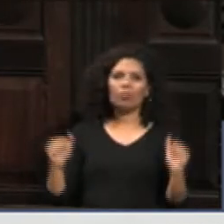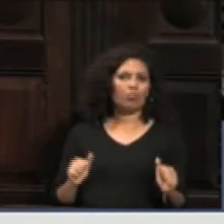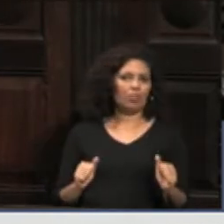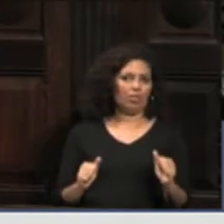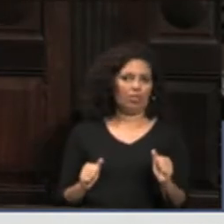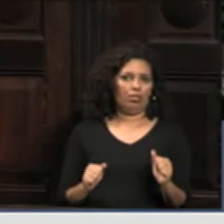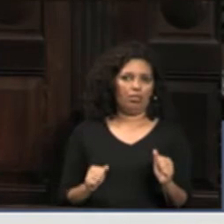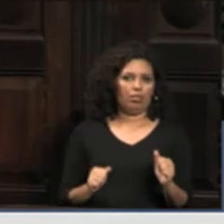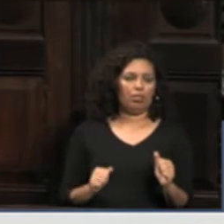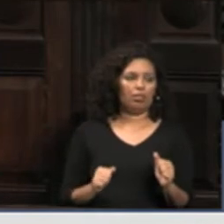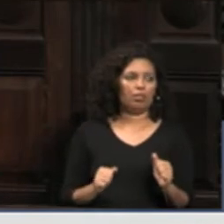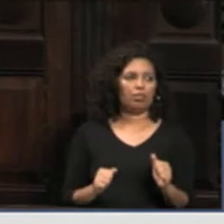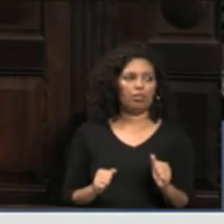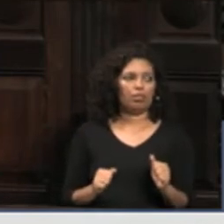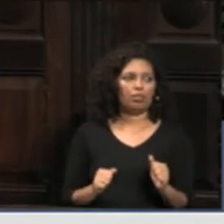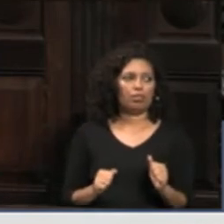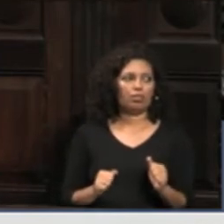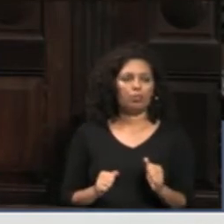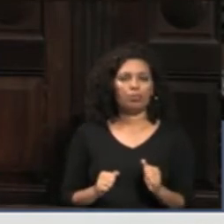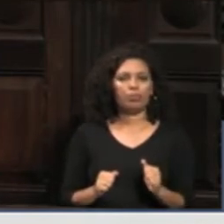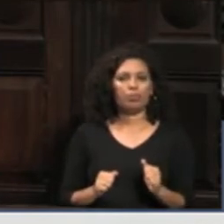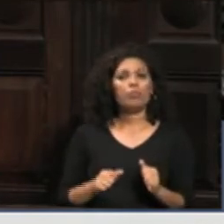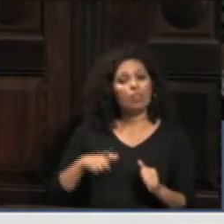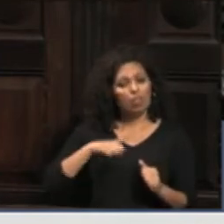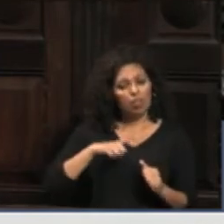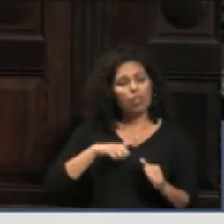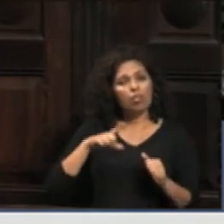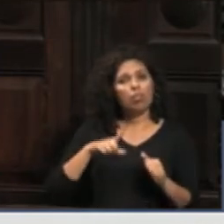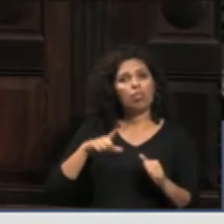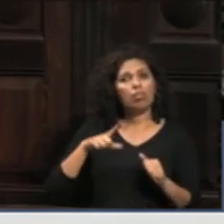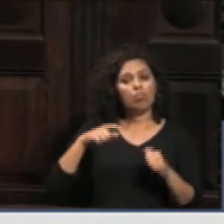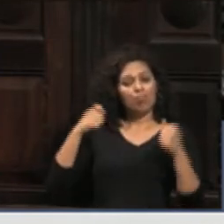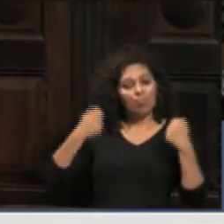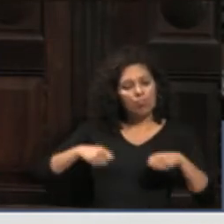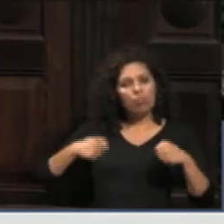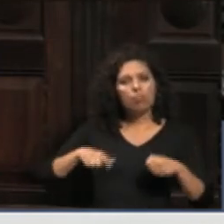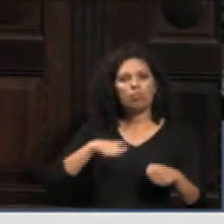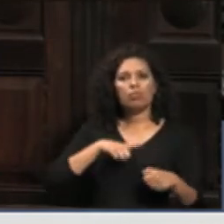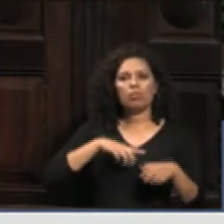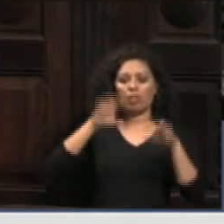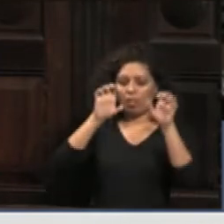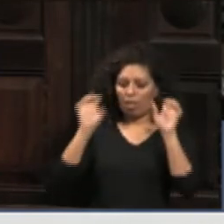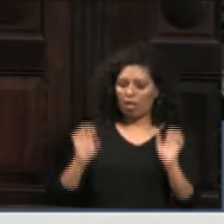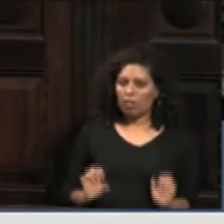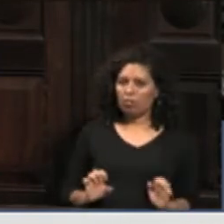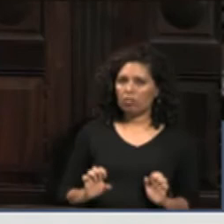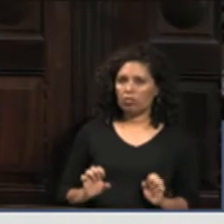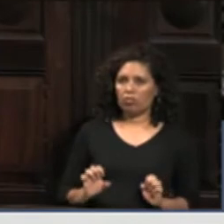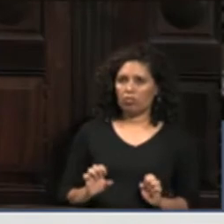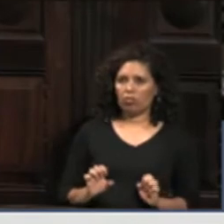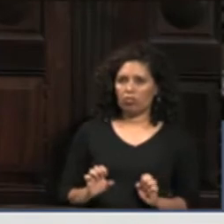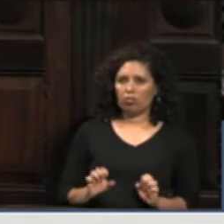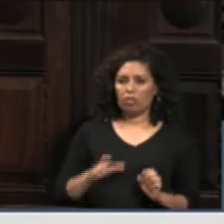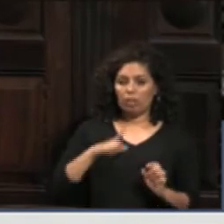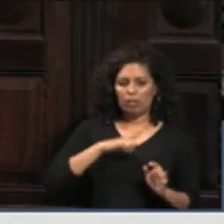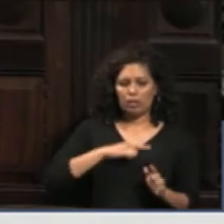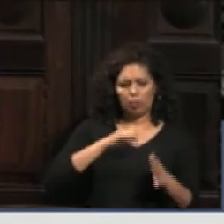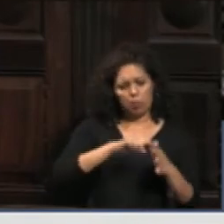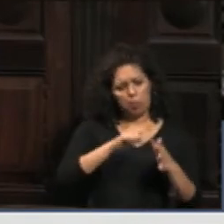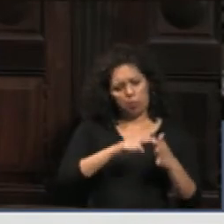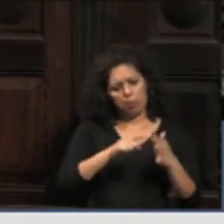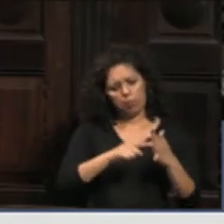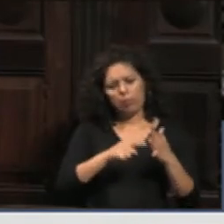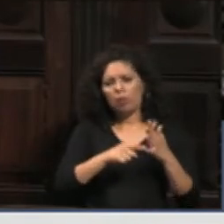ingredientes de ressentimentos, ingredientes de ódio, ingredientes realmente